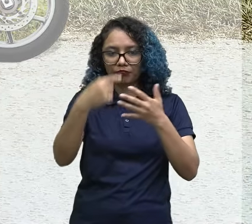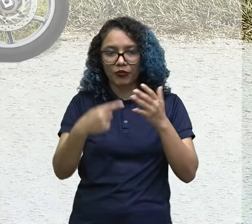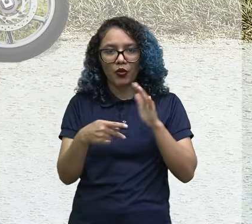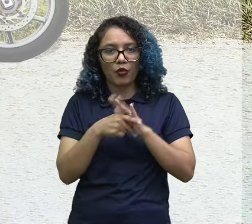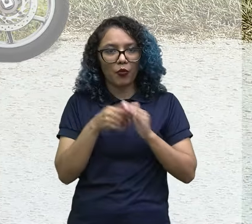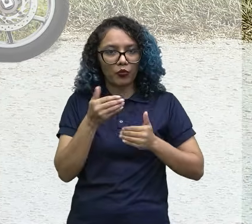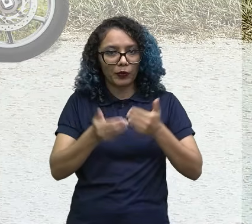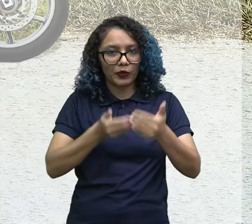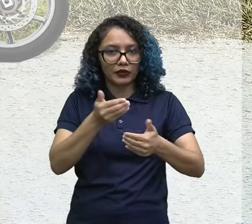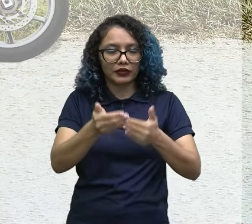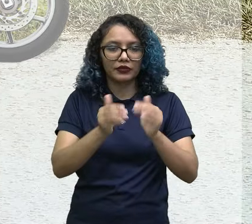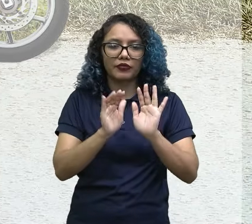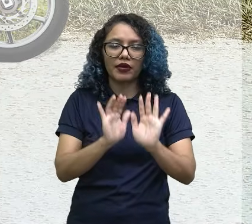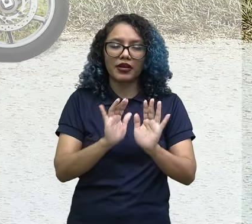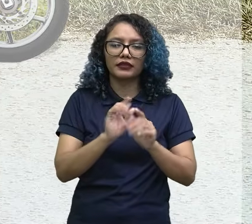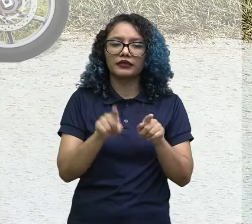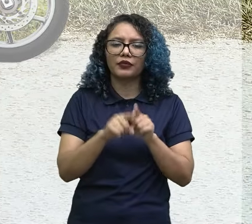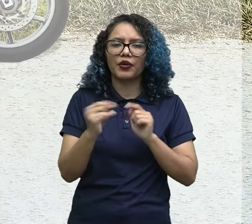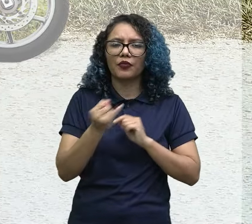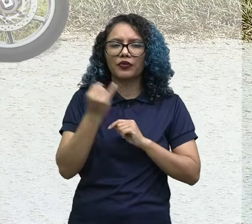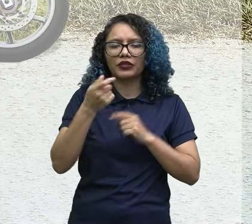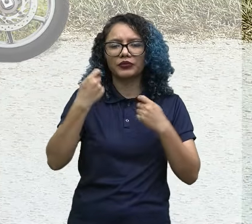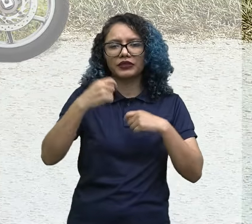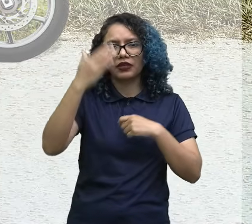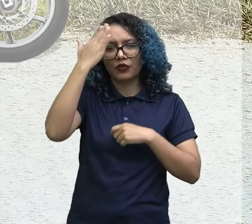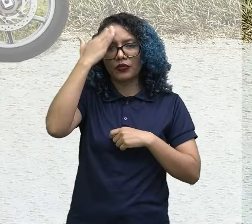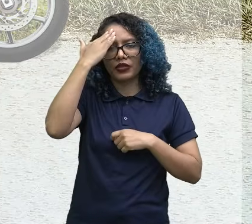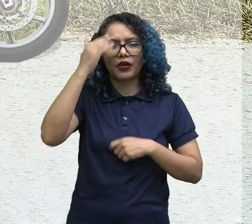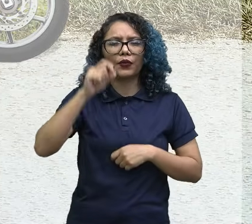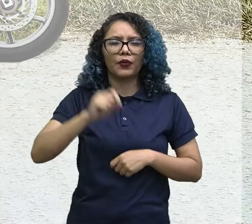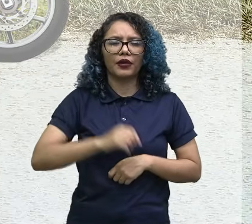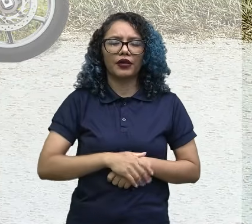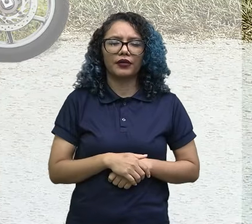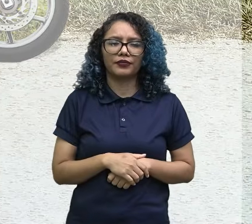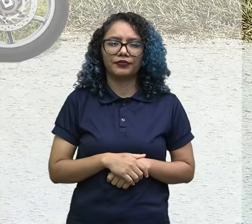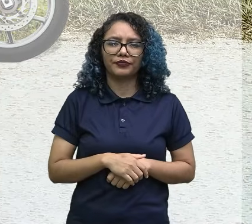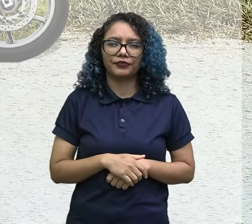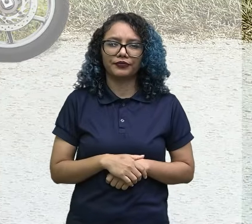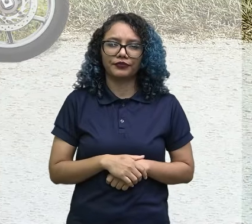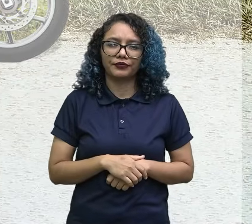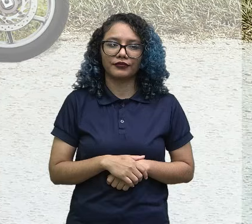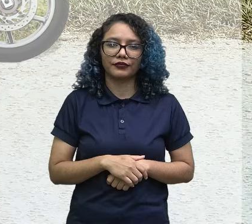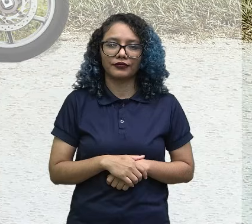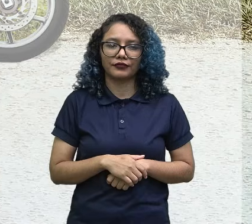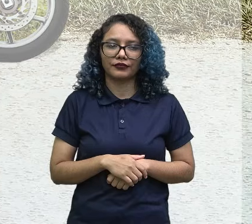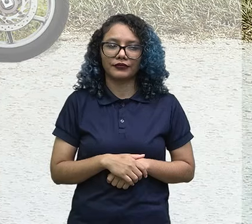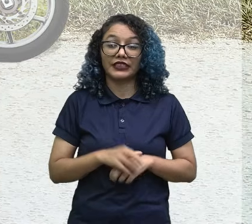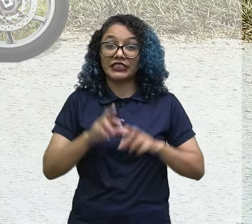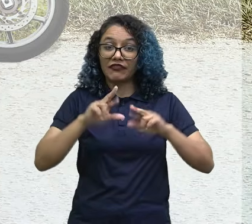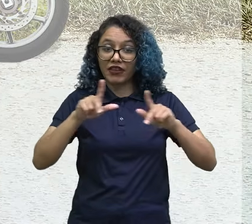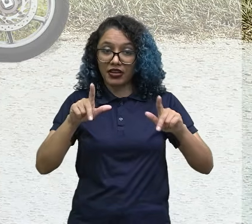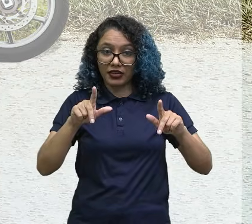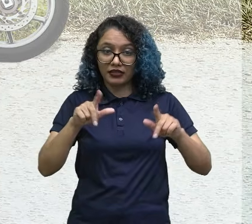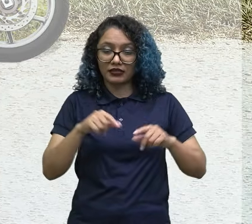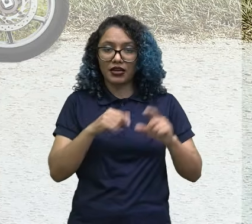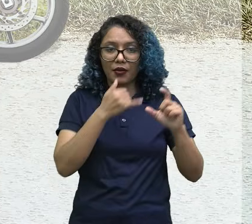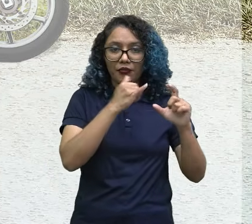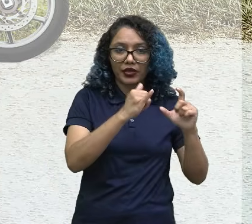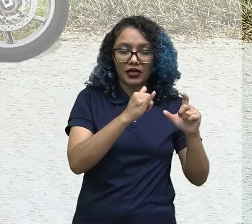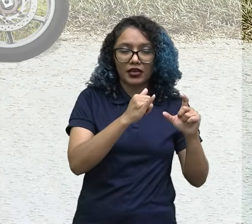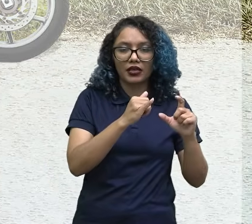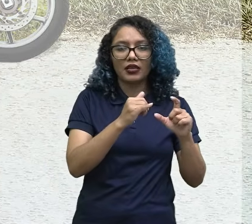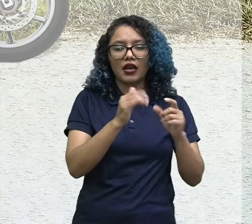eletrólise possui. Mas assim, o mais importante que a gente precisa entender aqui nesse momento da aula, né, é essa diferença entre uma pilha,